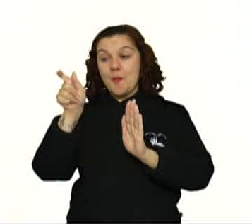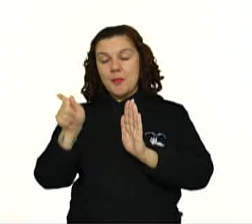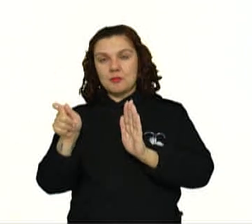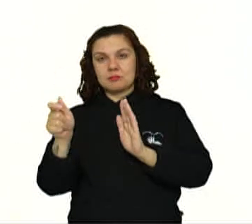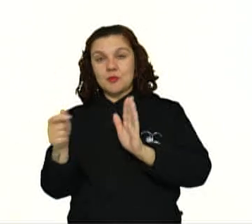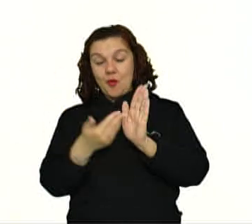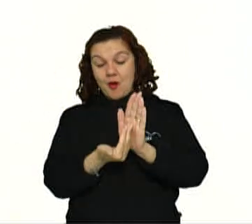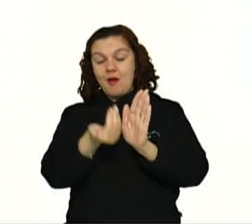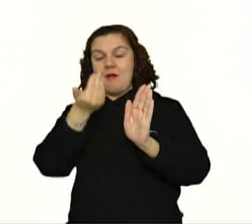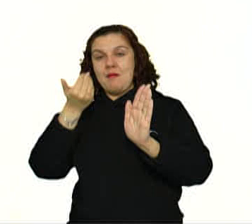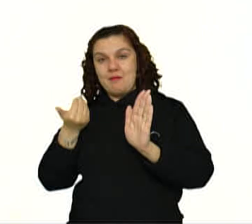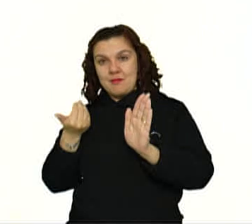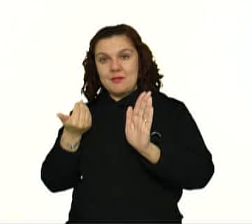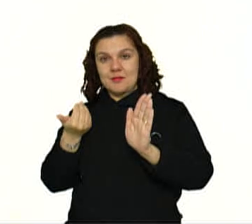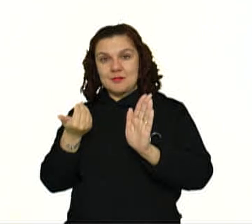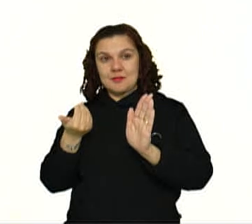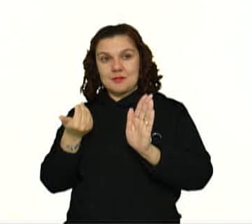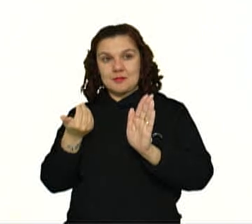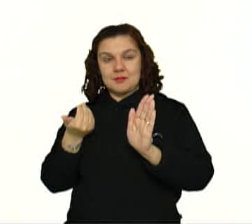expresso anteriormente.